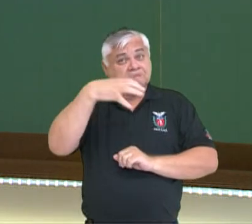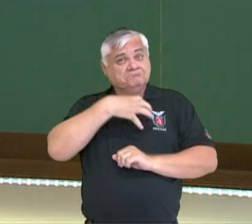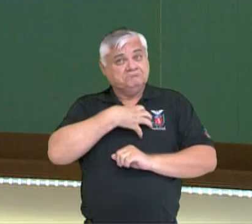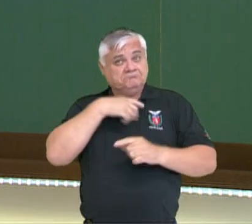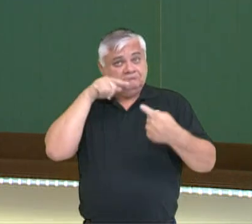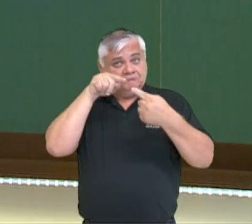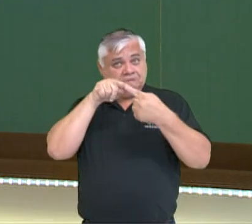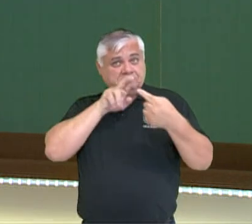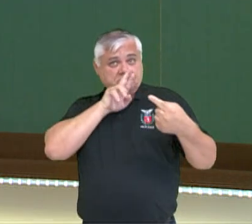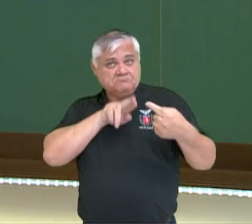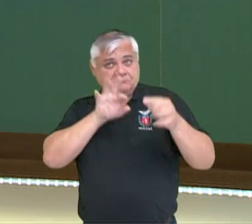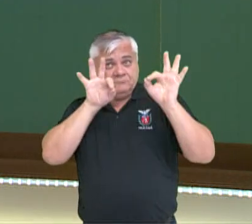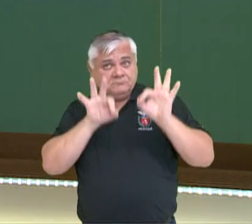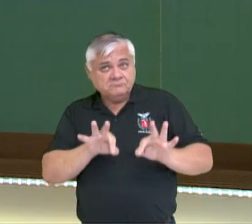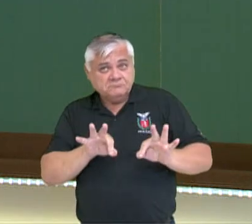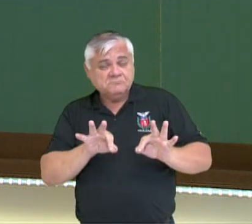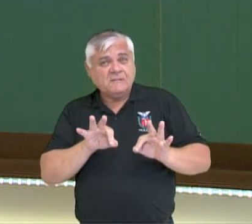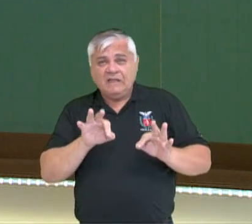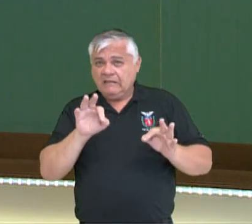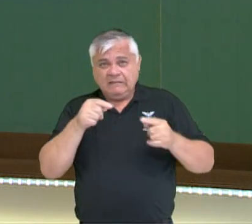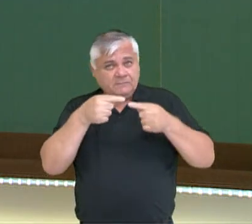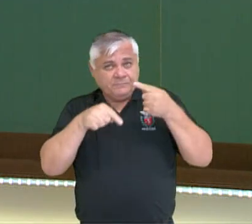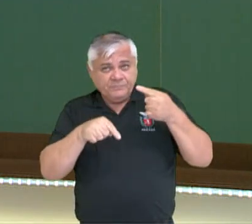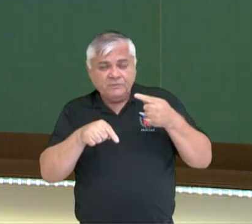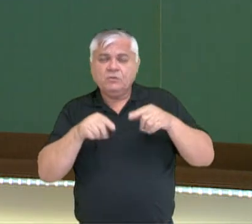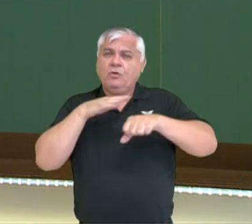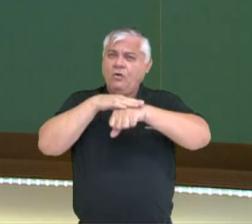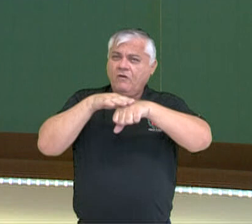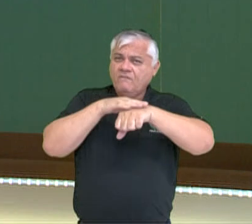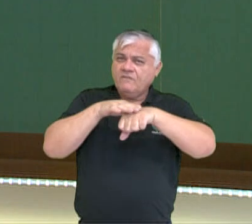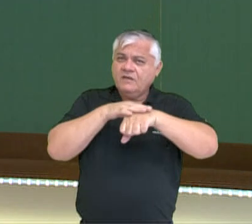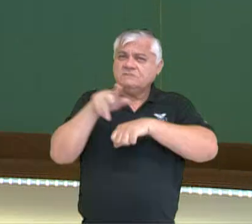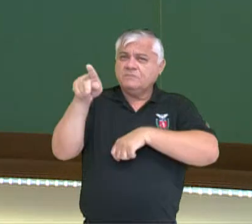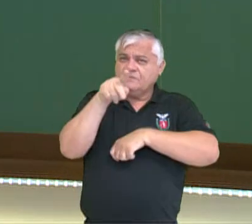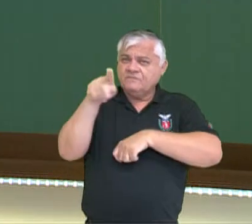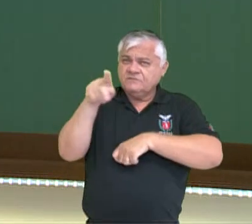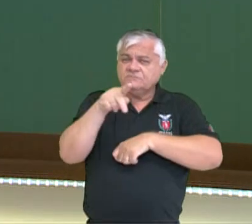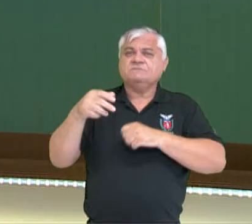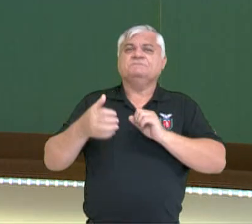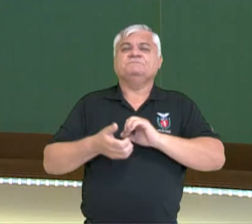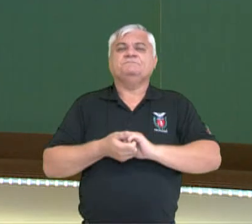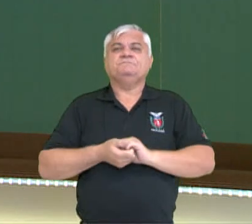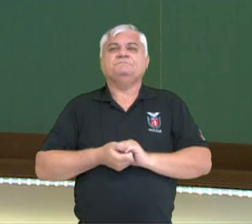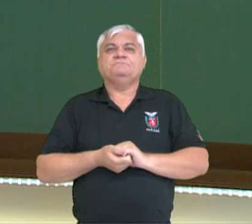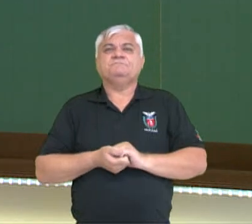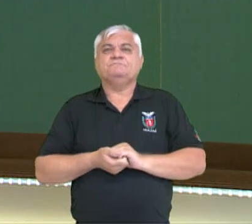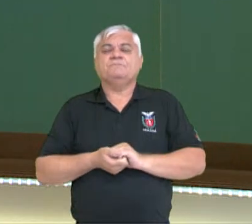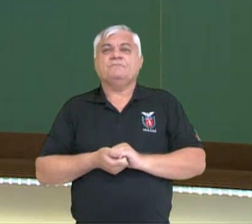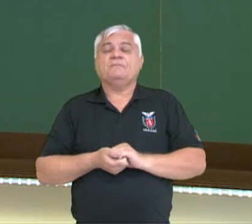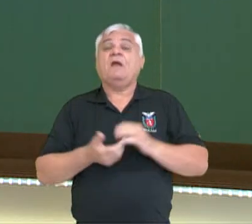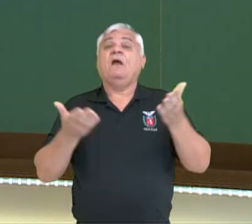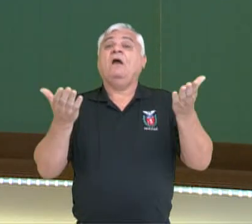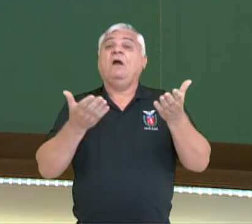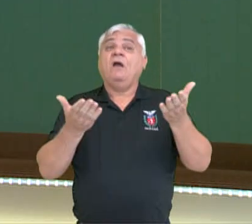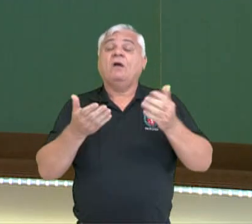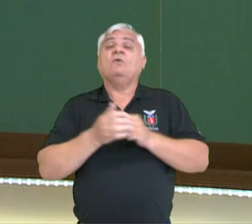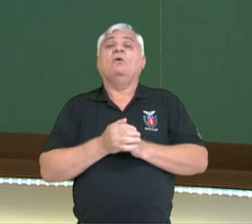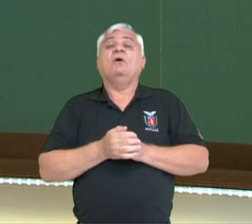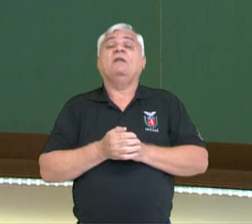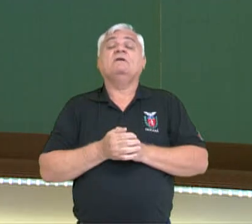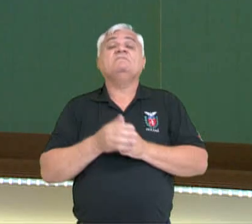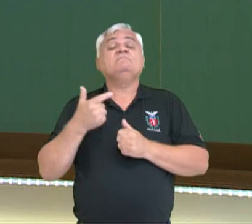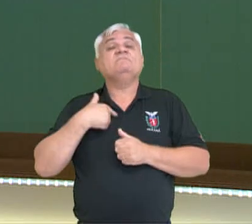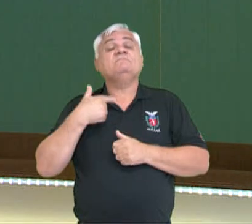essa resposta, qualquer coisa corrijam, conversem aí também com o seu professor. Vamos então para a nossa revisão.